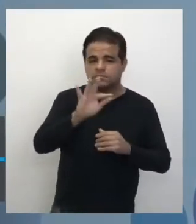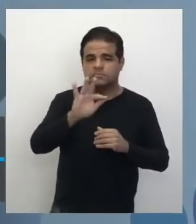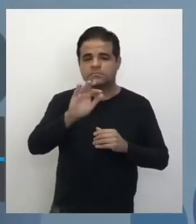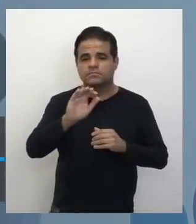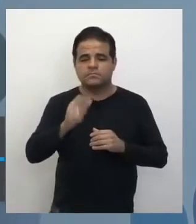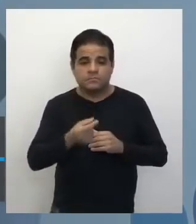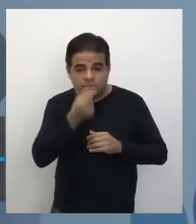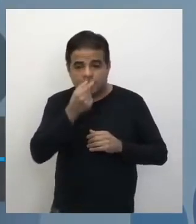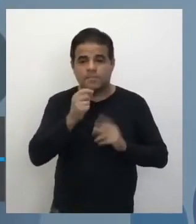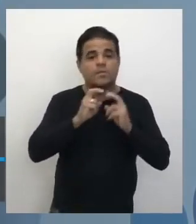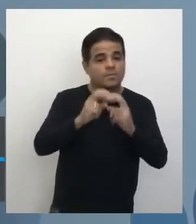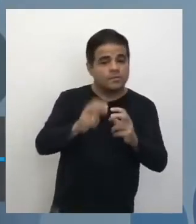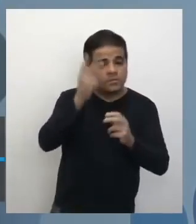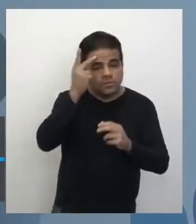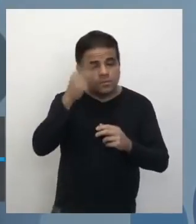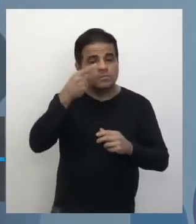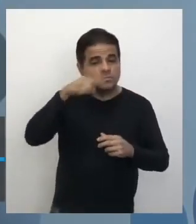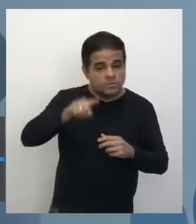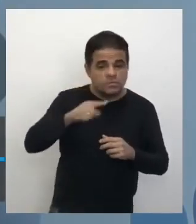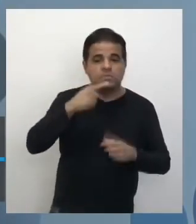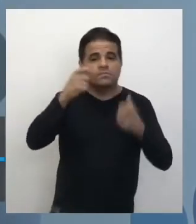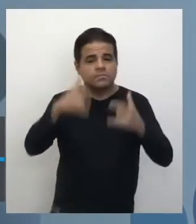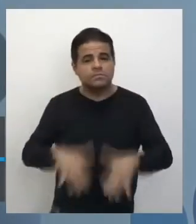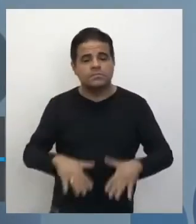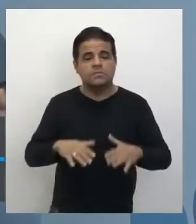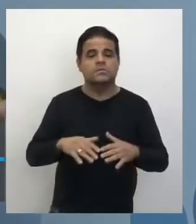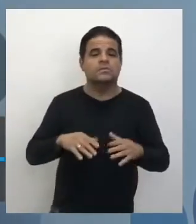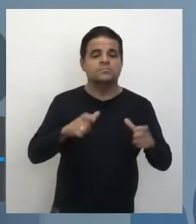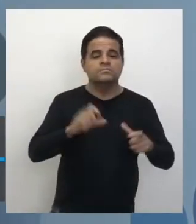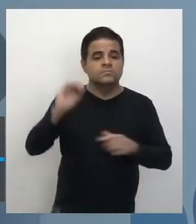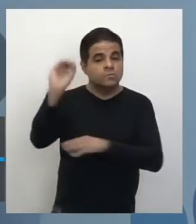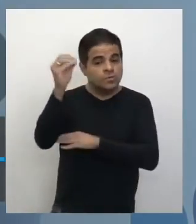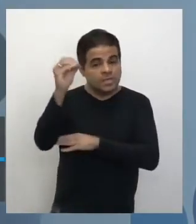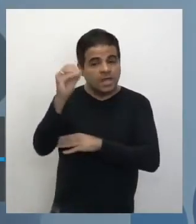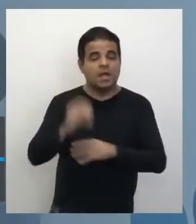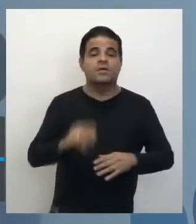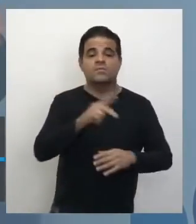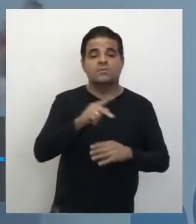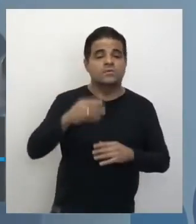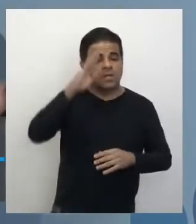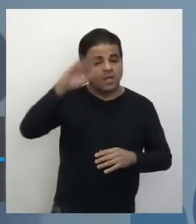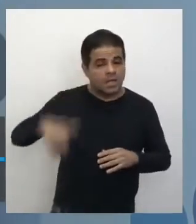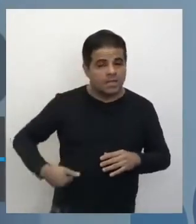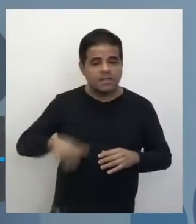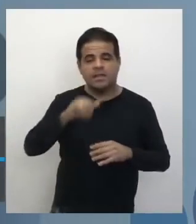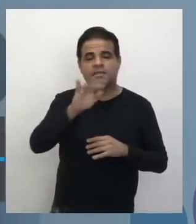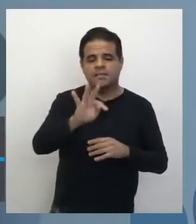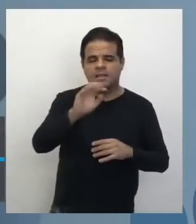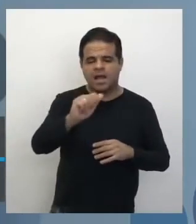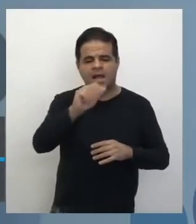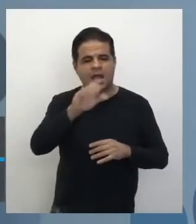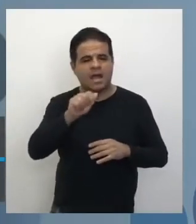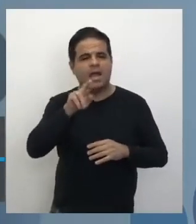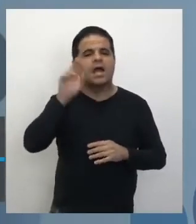do metrô de São Paulo, a professora Juliana falou da varanda dela, Osasco, a professora Tayana falou de Itacaré e o